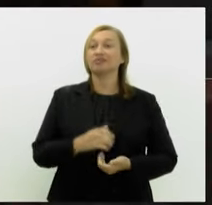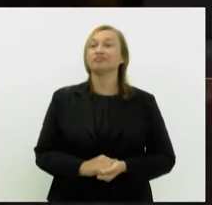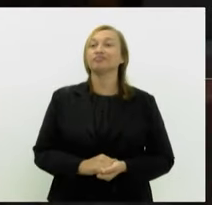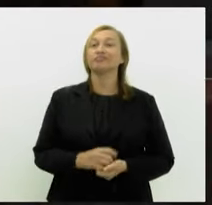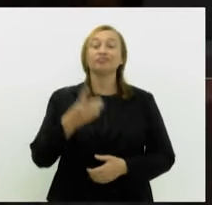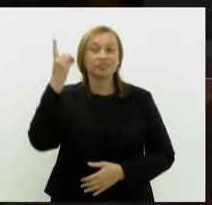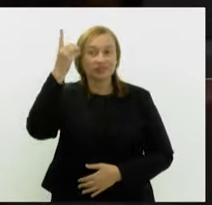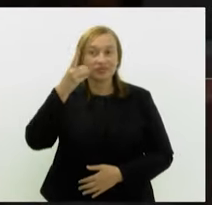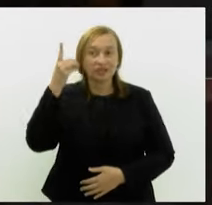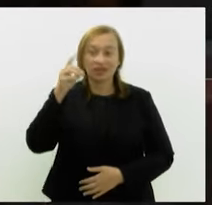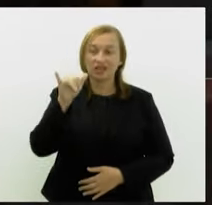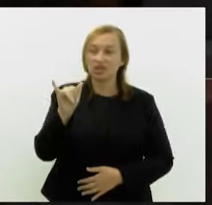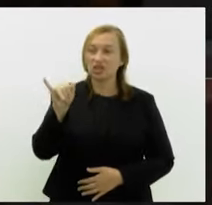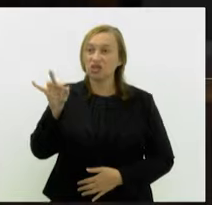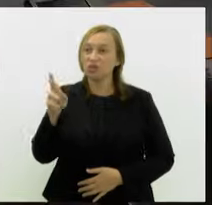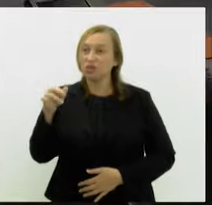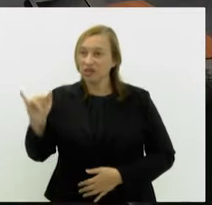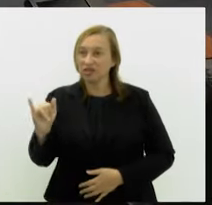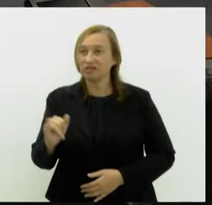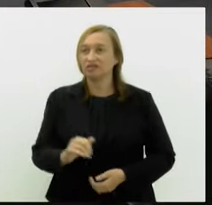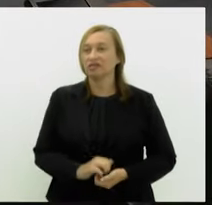Deputado Yuri.